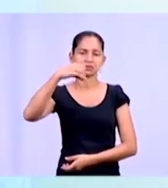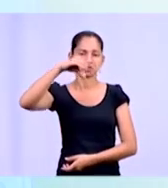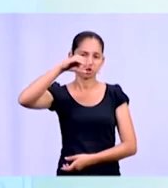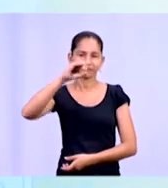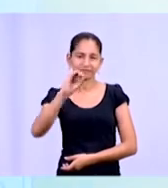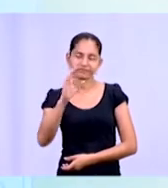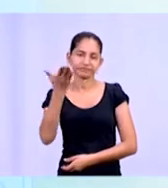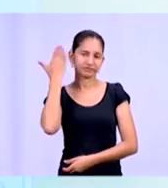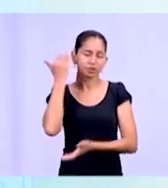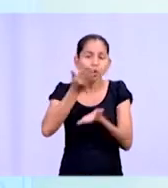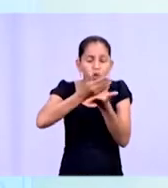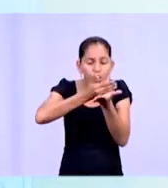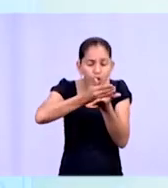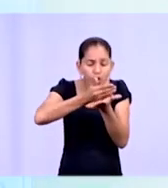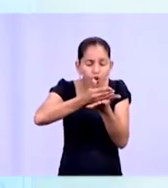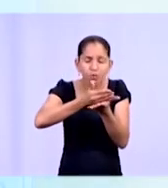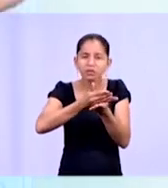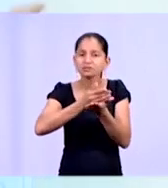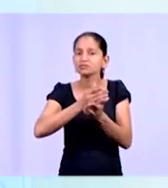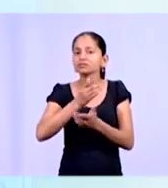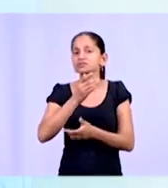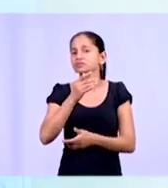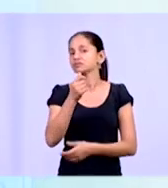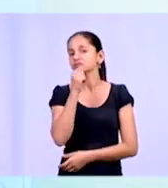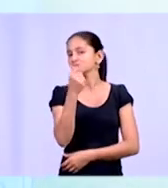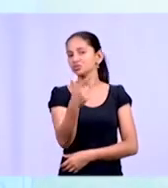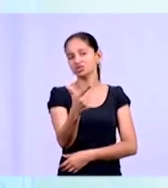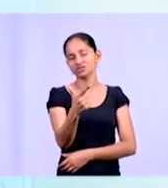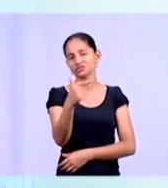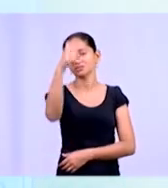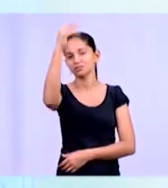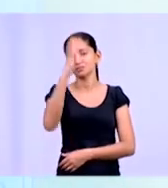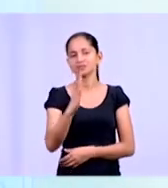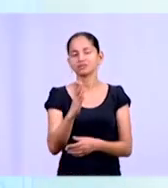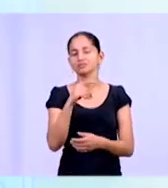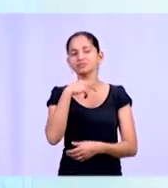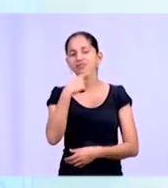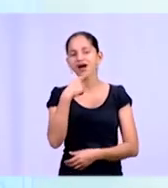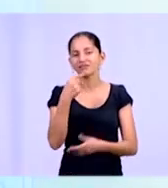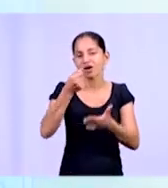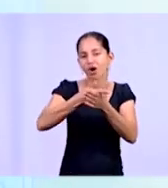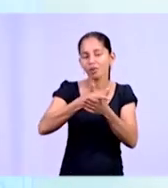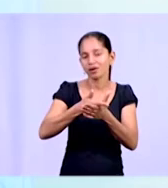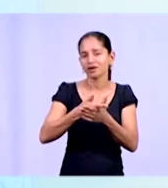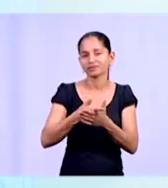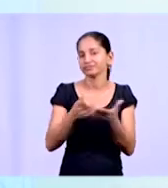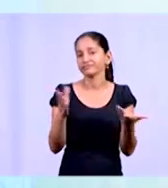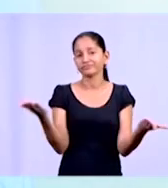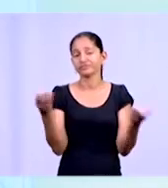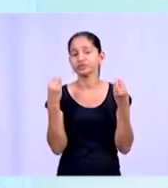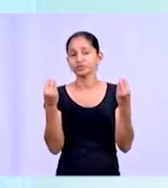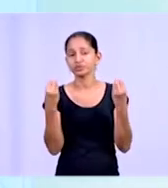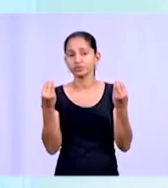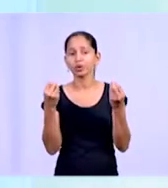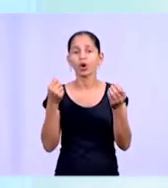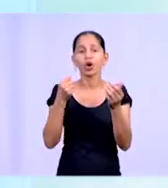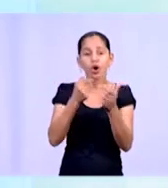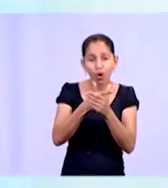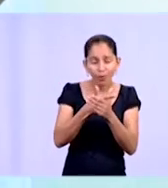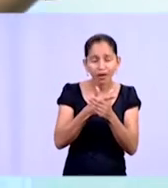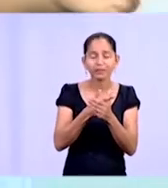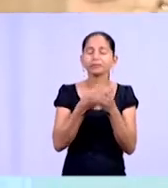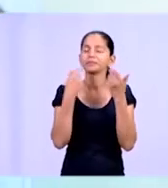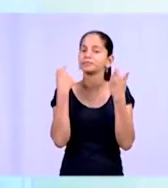Logo no início da década de 90, não existia nem computadores no Brasil, o mercado era fechado. Para você comprar um computador, você tinha que,